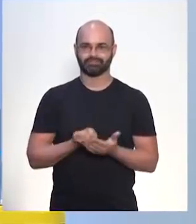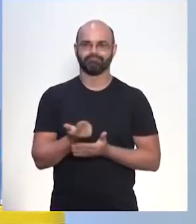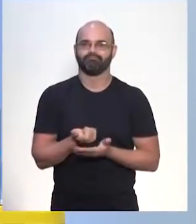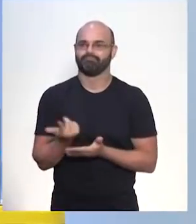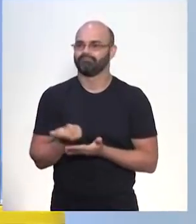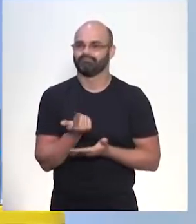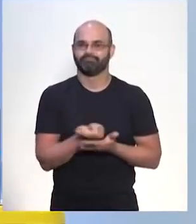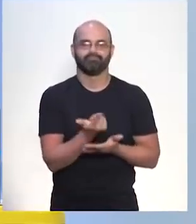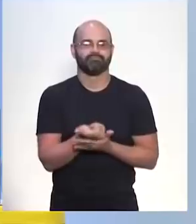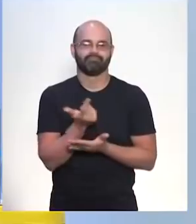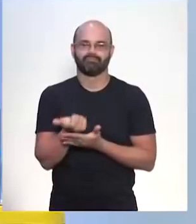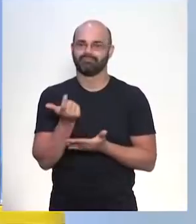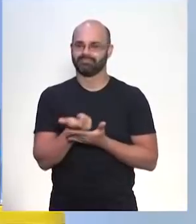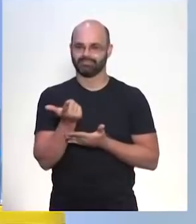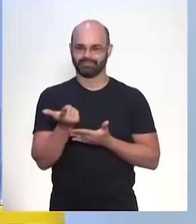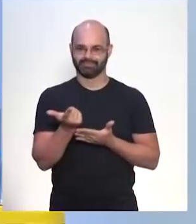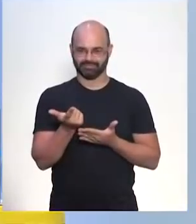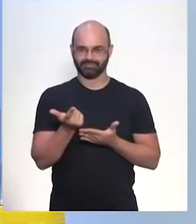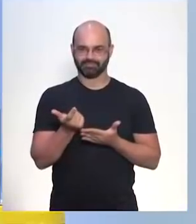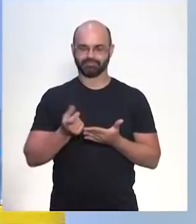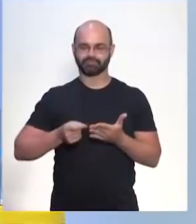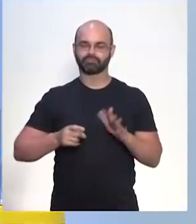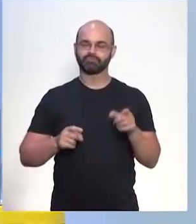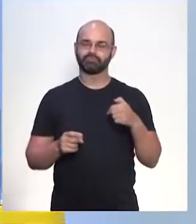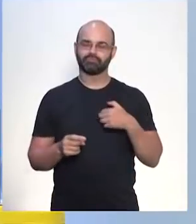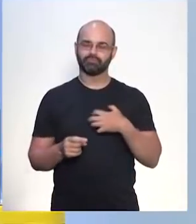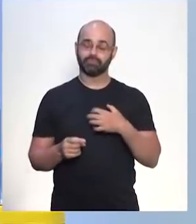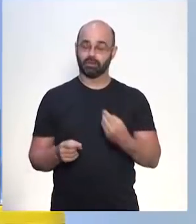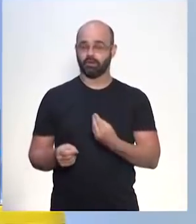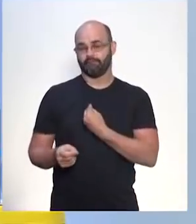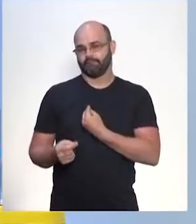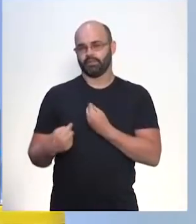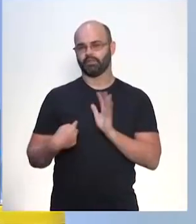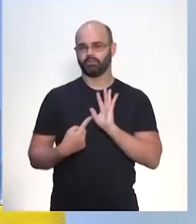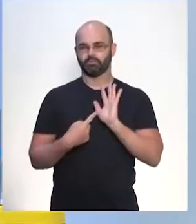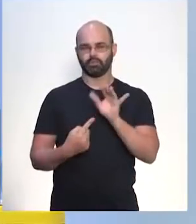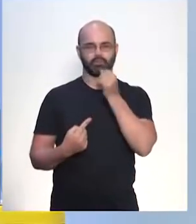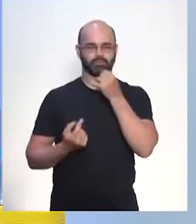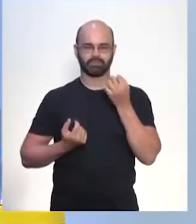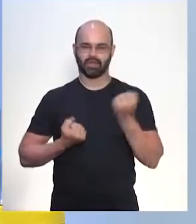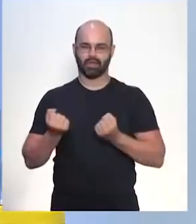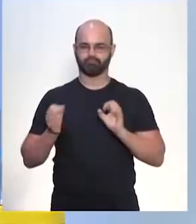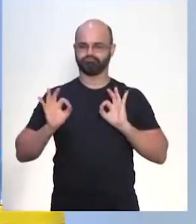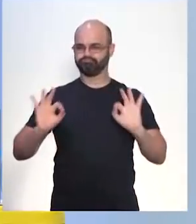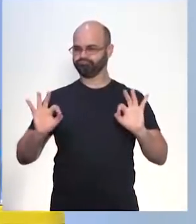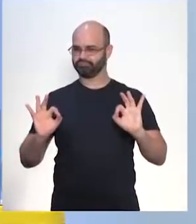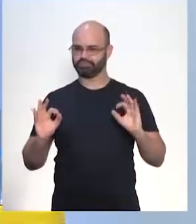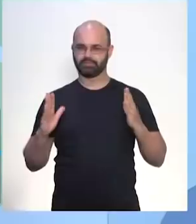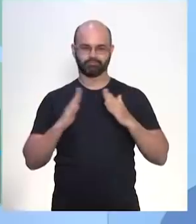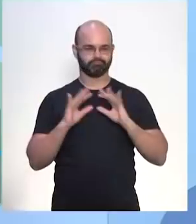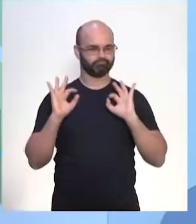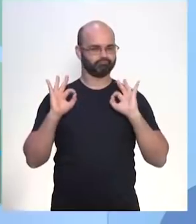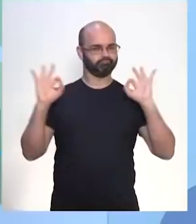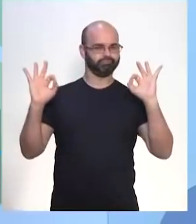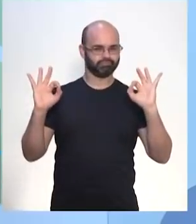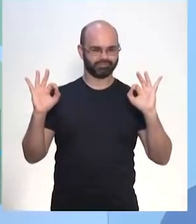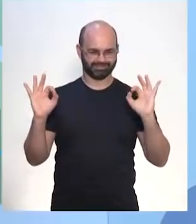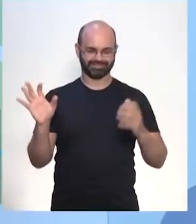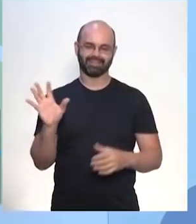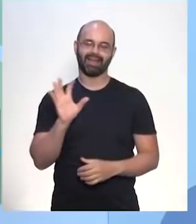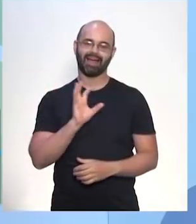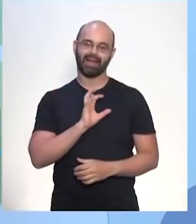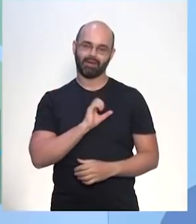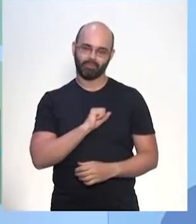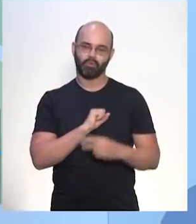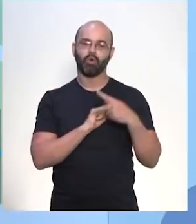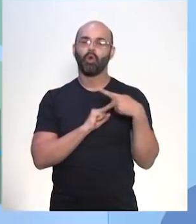aqui, eu vou mostrar uma vida que eu não tenho. Então, um carrão, uma casona... O nome do filme é Amor por Contrato. É Amor por Contrato. Amor por Como a